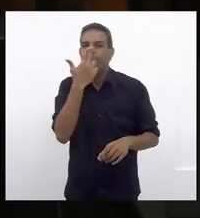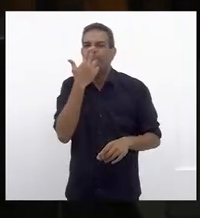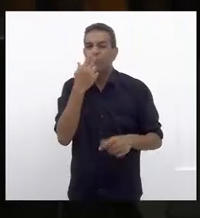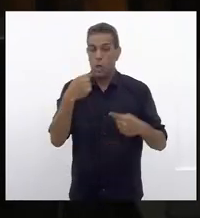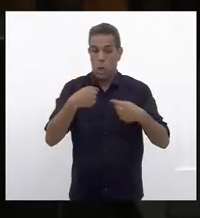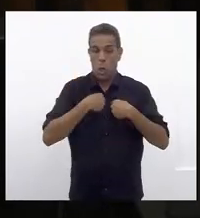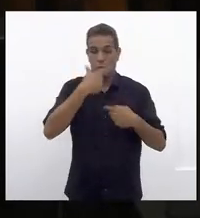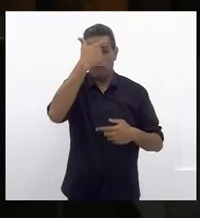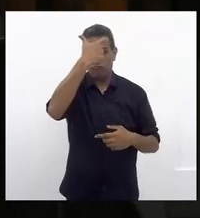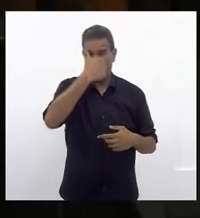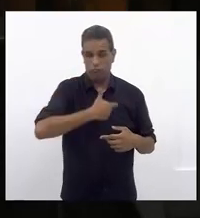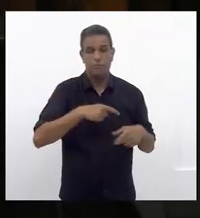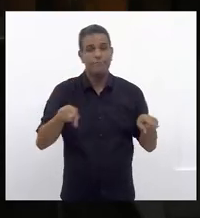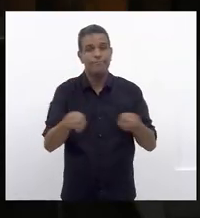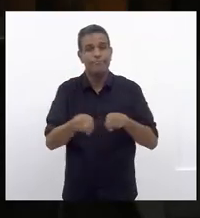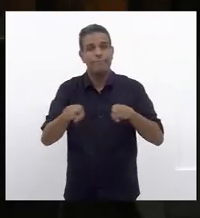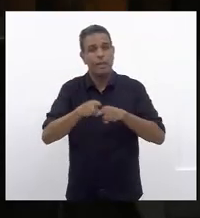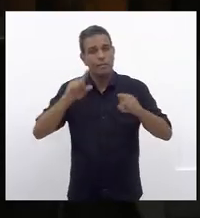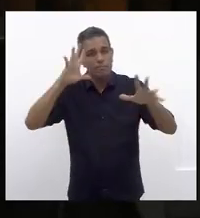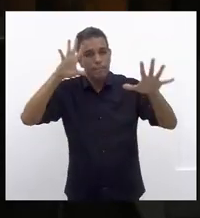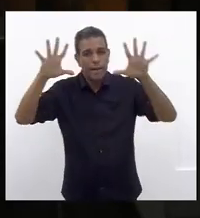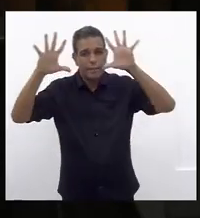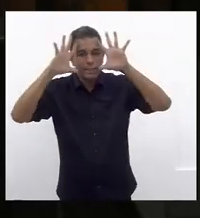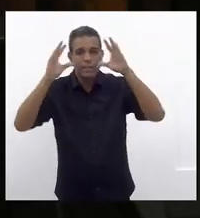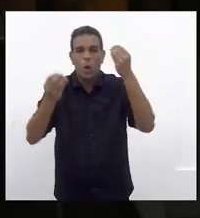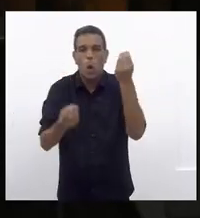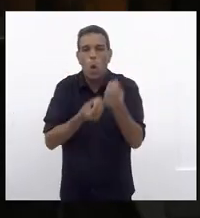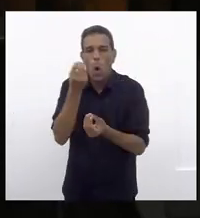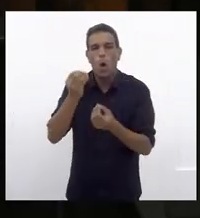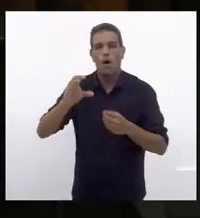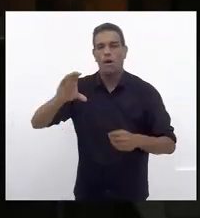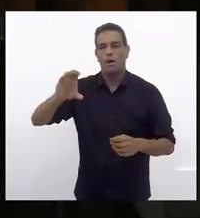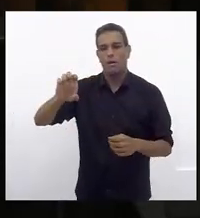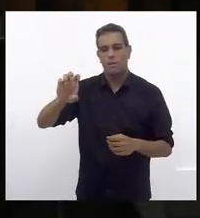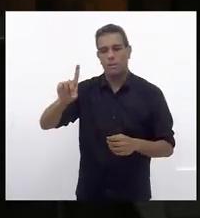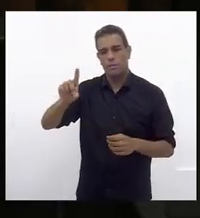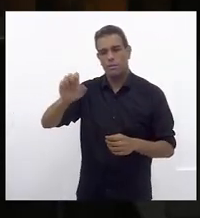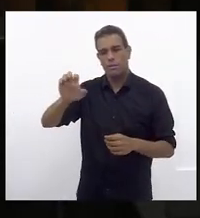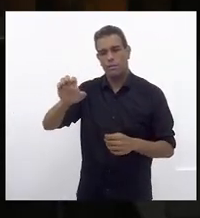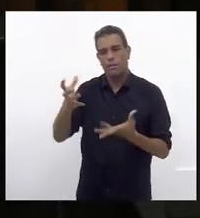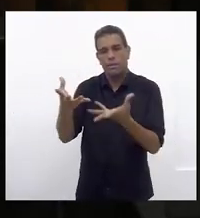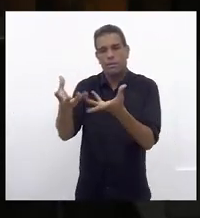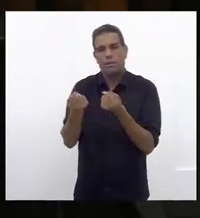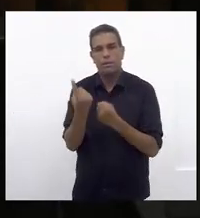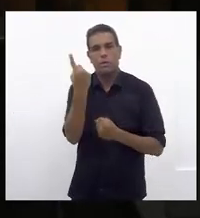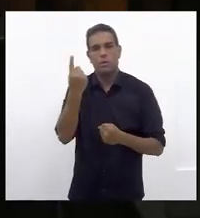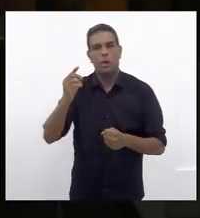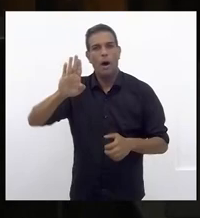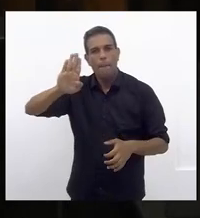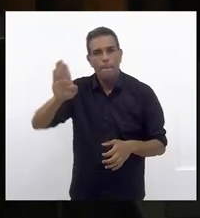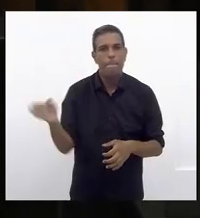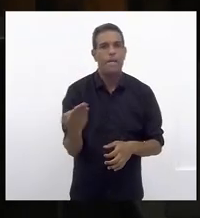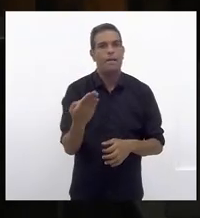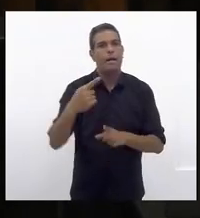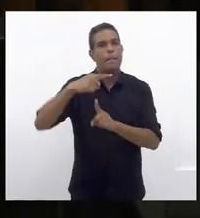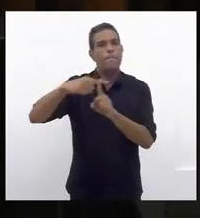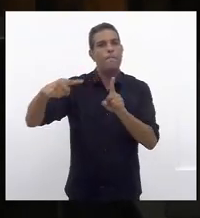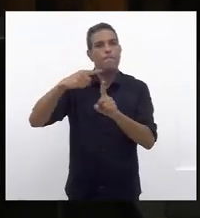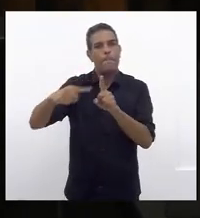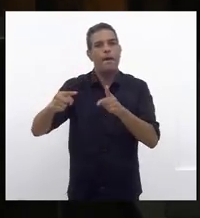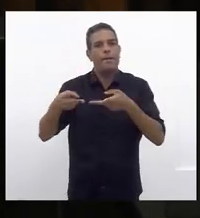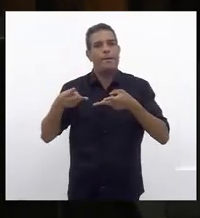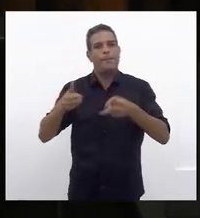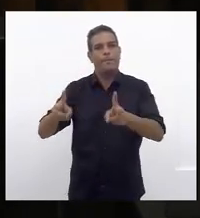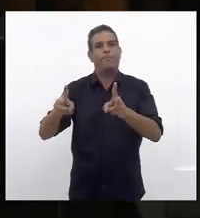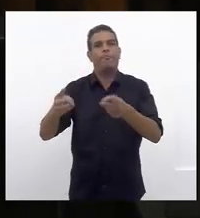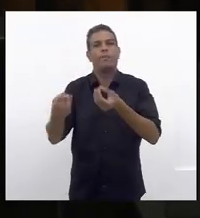posso eu estar imaginando que a SEDAI deixará de arrecadar 1,5 bilhão, que passará